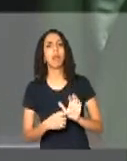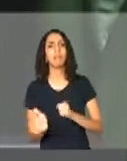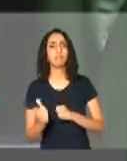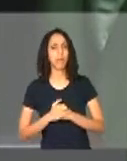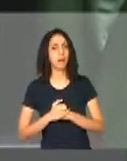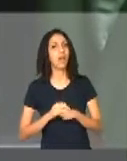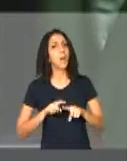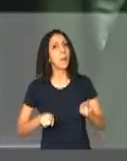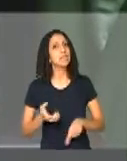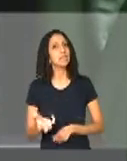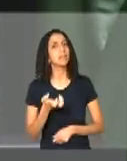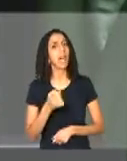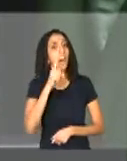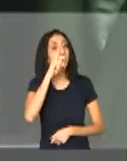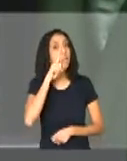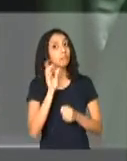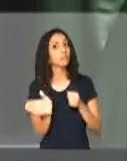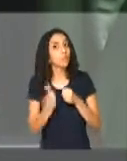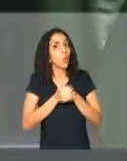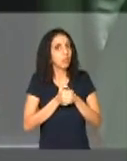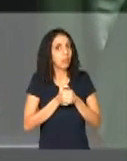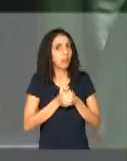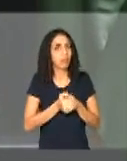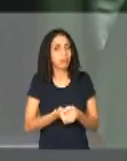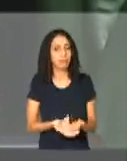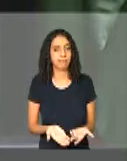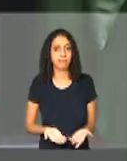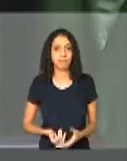para esconder o risco de rompimento da barragem.